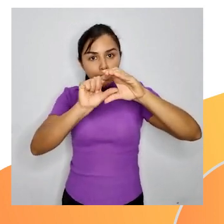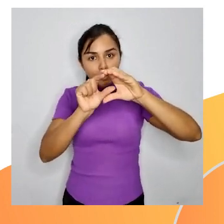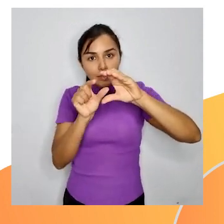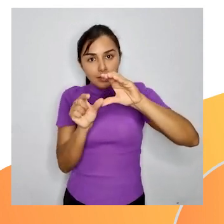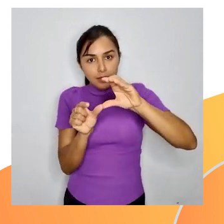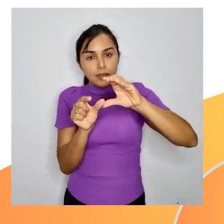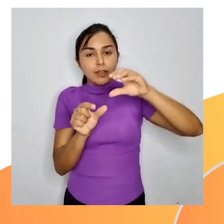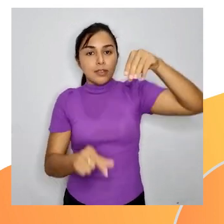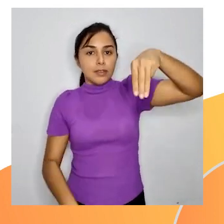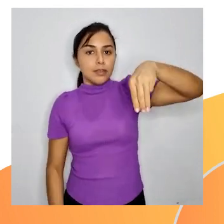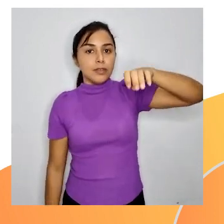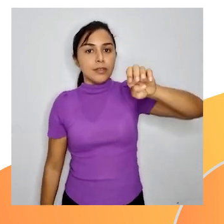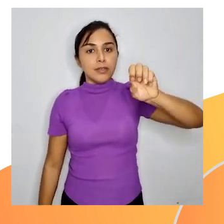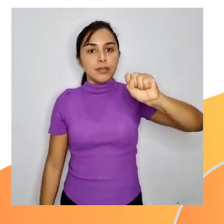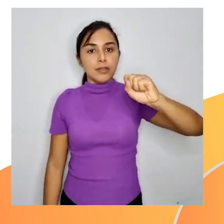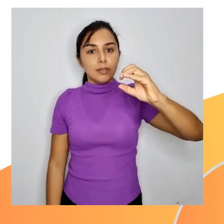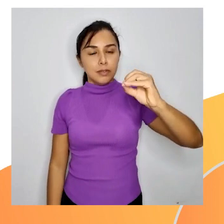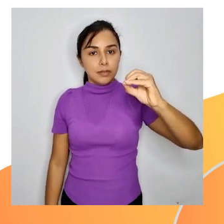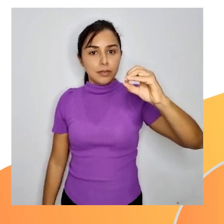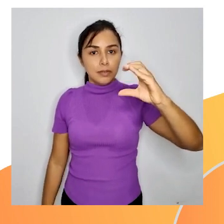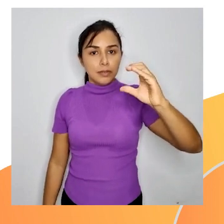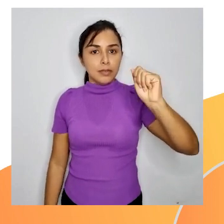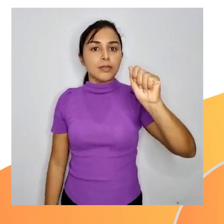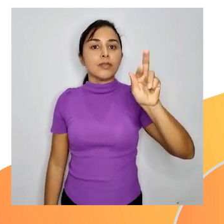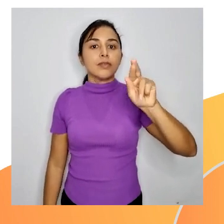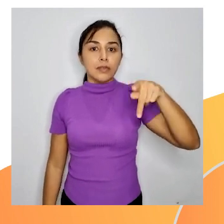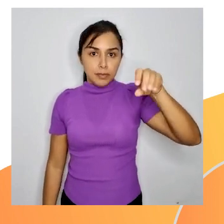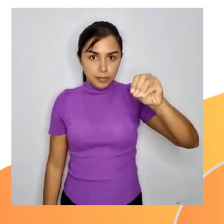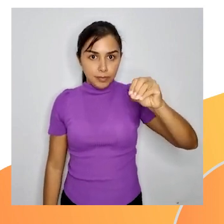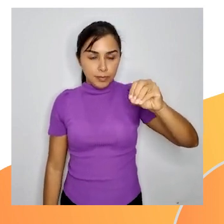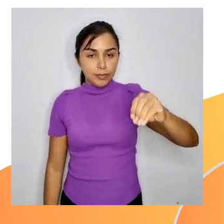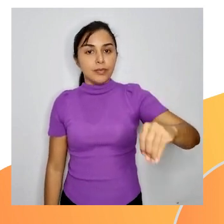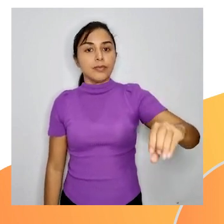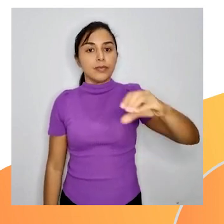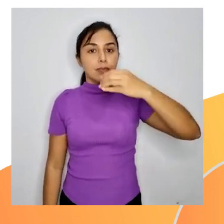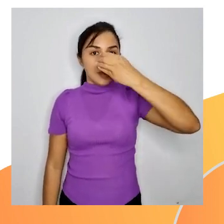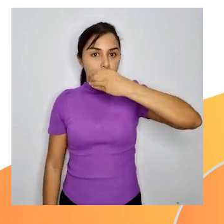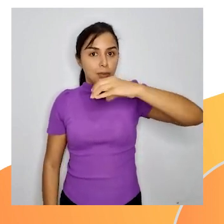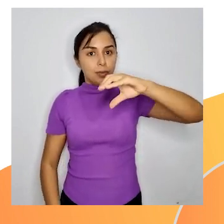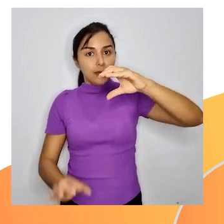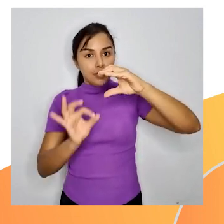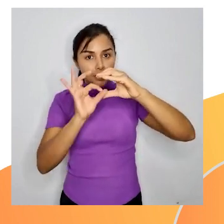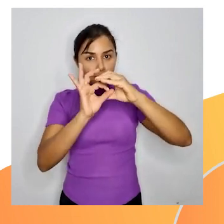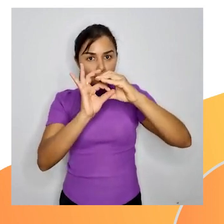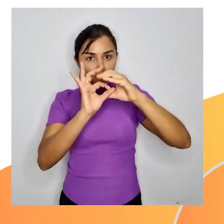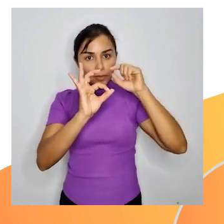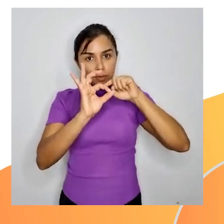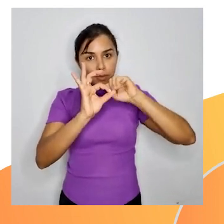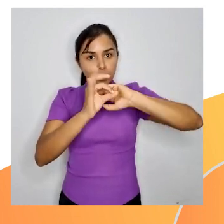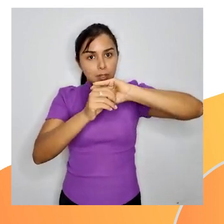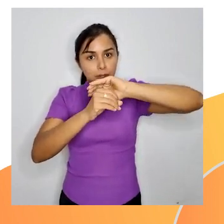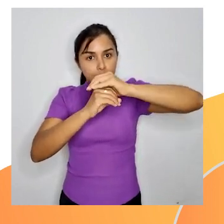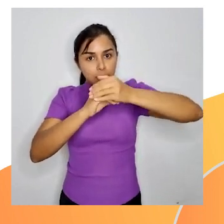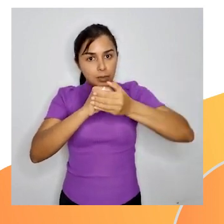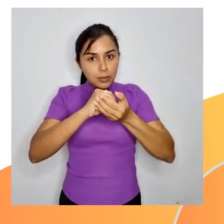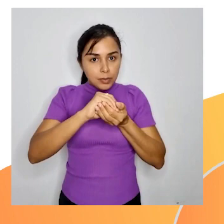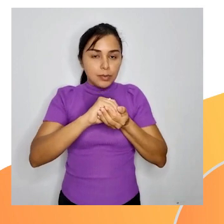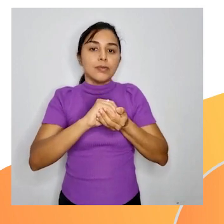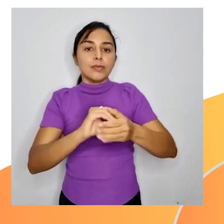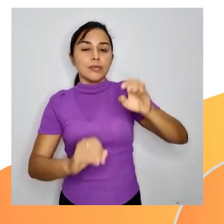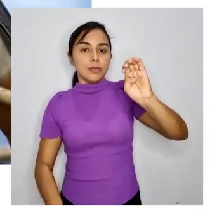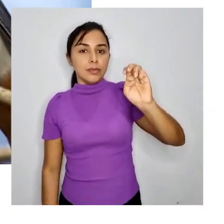entender a diferença entre eles. E também o endocarpo, que é a que reveste a parte interna do fruto, muito próxima